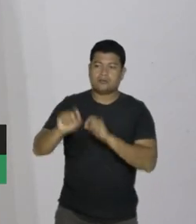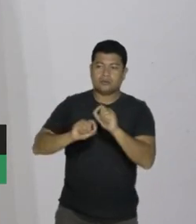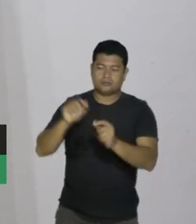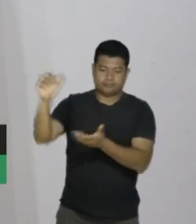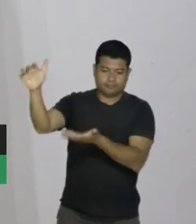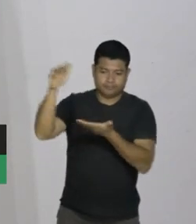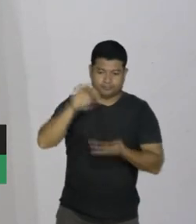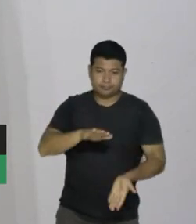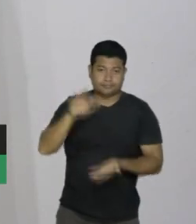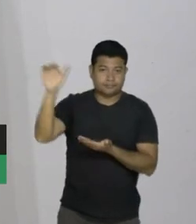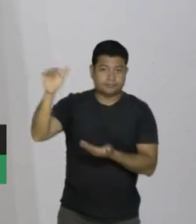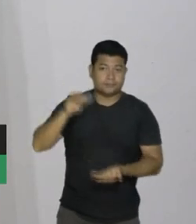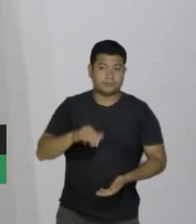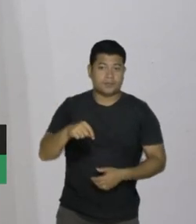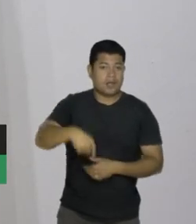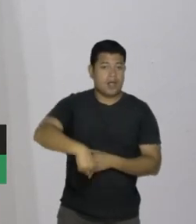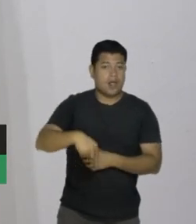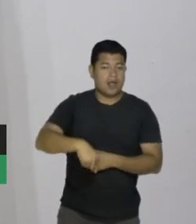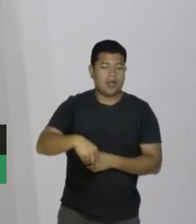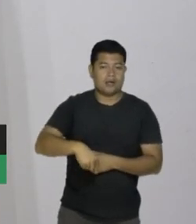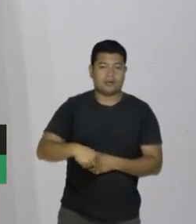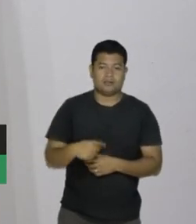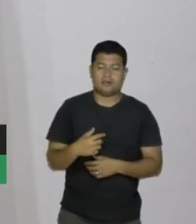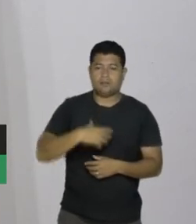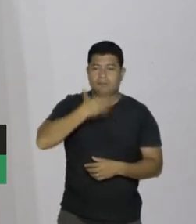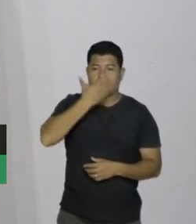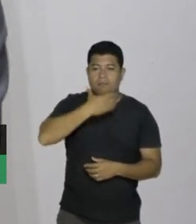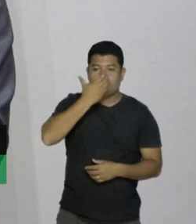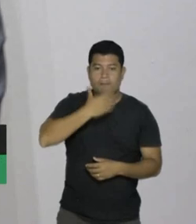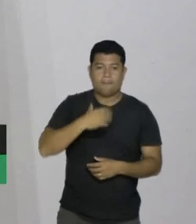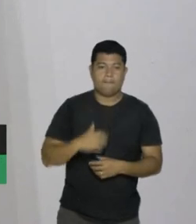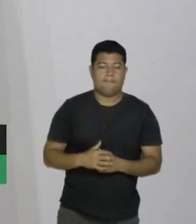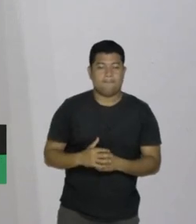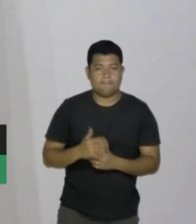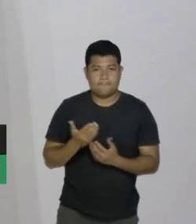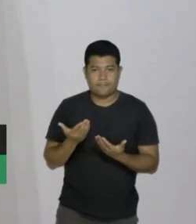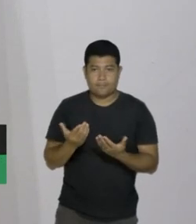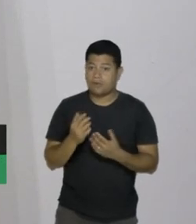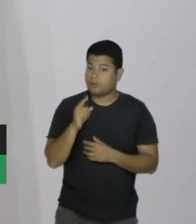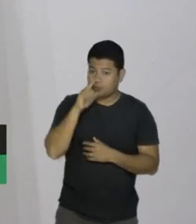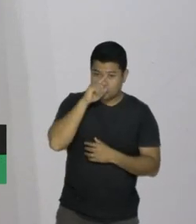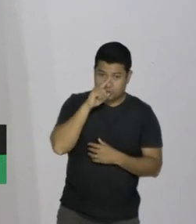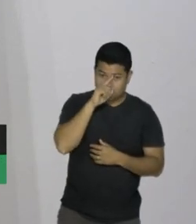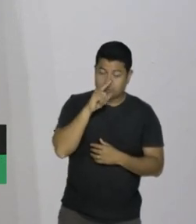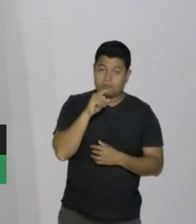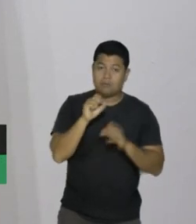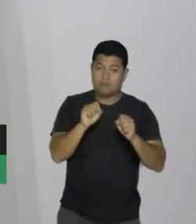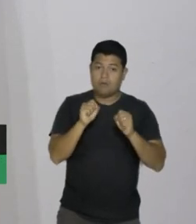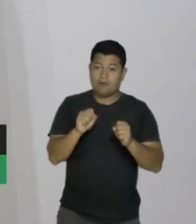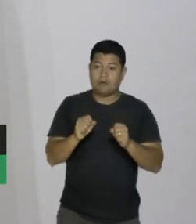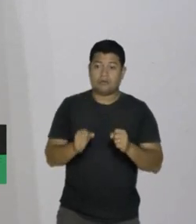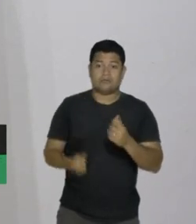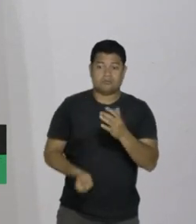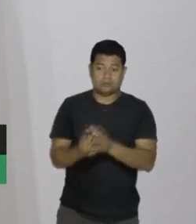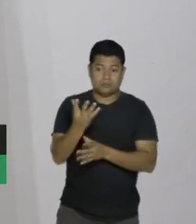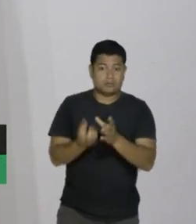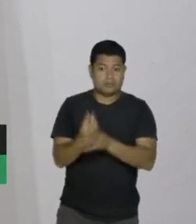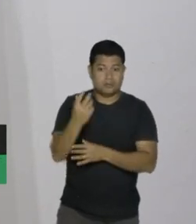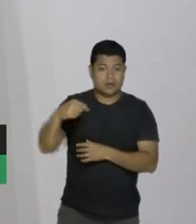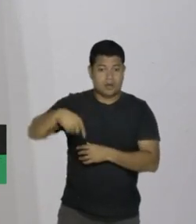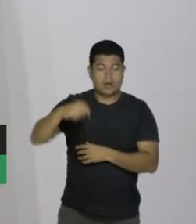coloca em risco não só a fito sanidade do que é produzido no Brasil